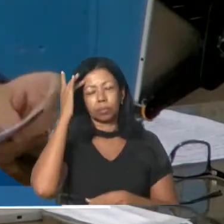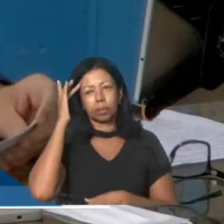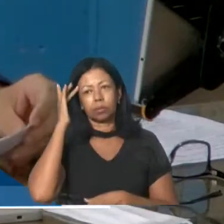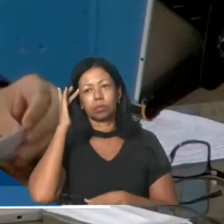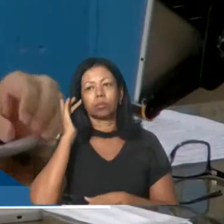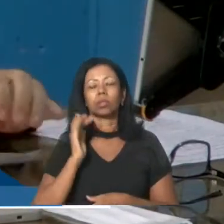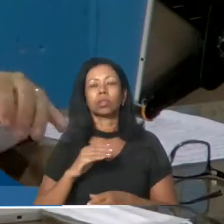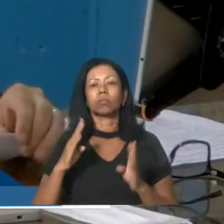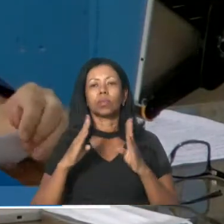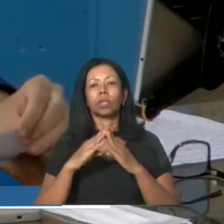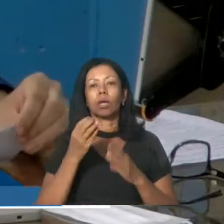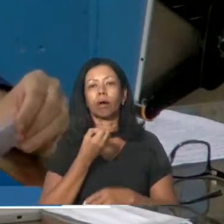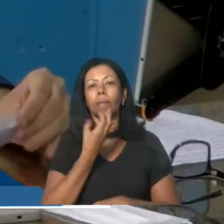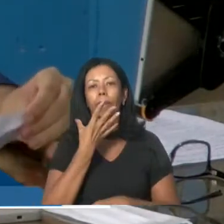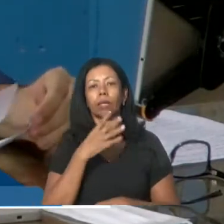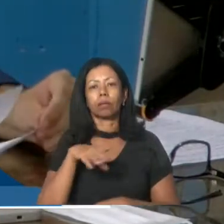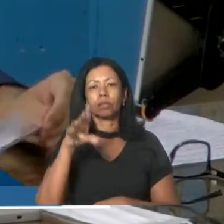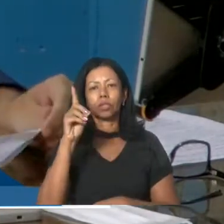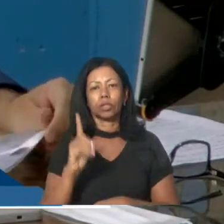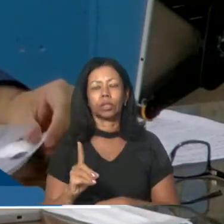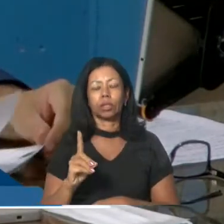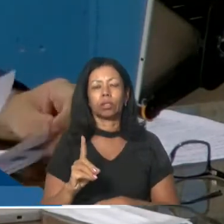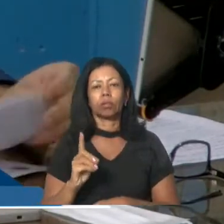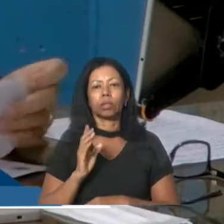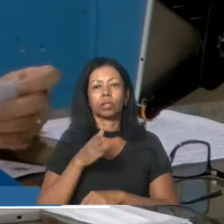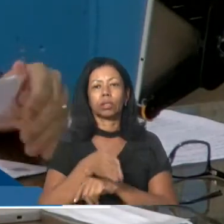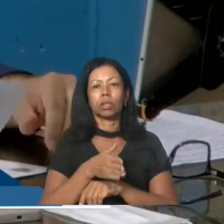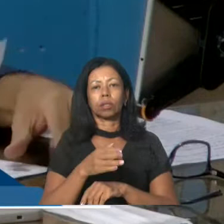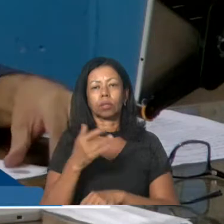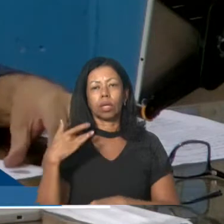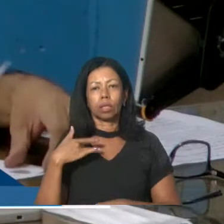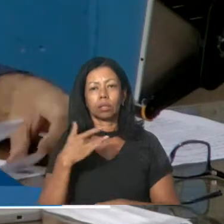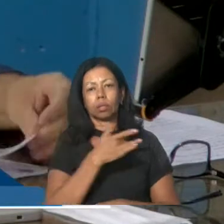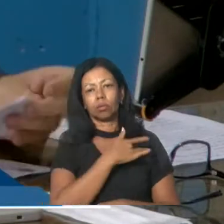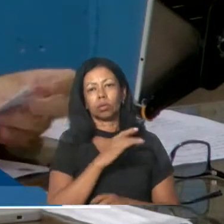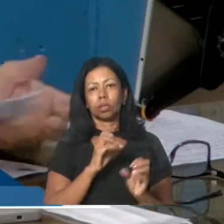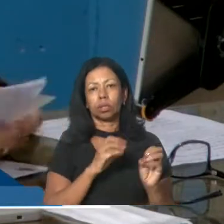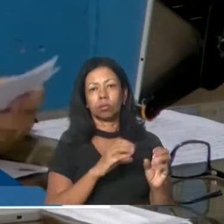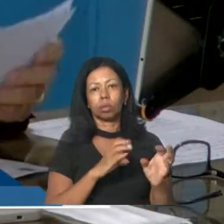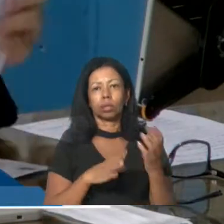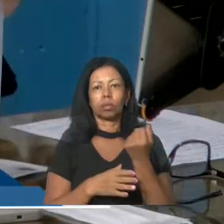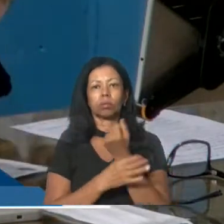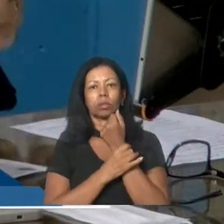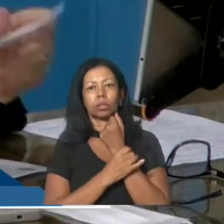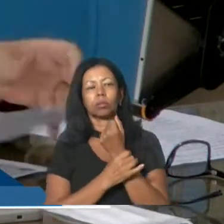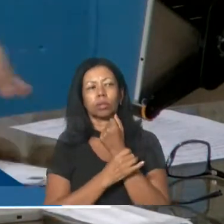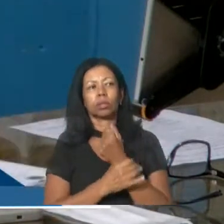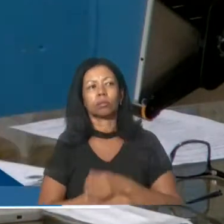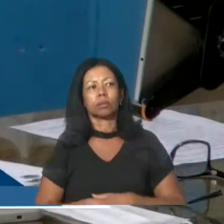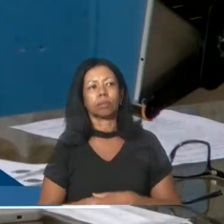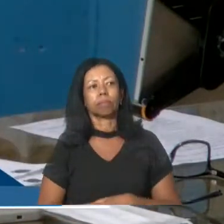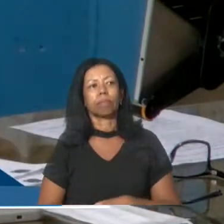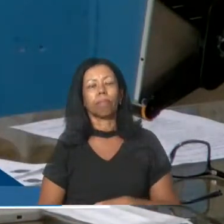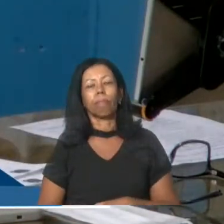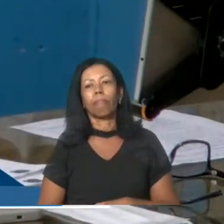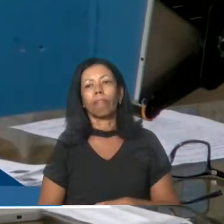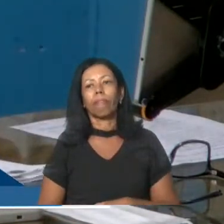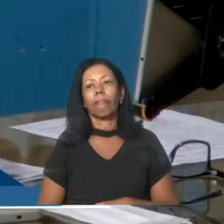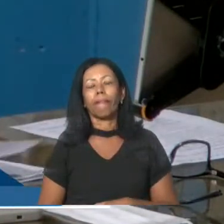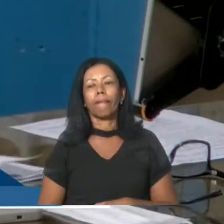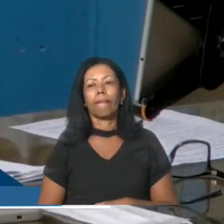delas, morar bem, ter acesso à saúde, à educação, à segurança. Mas já que eu estou